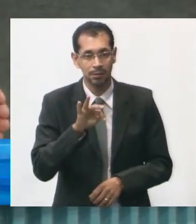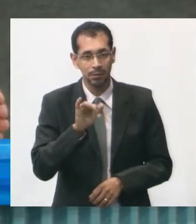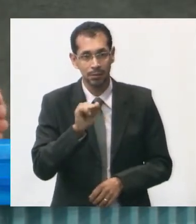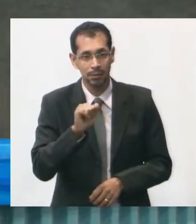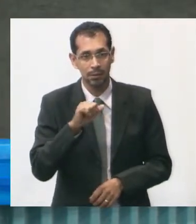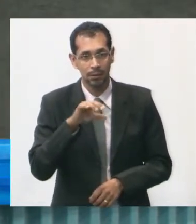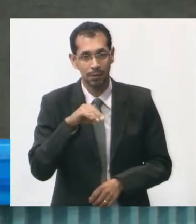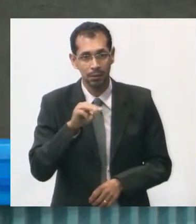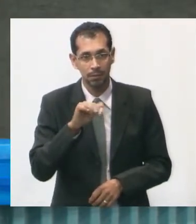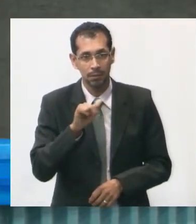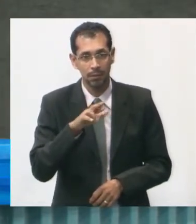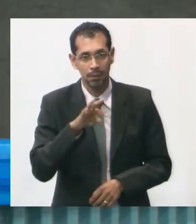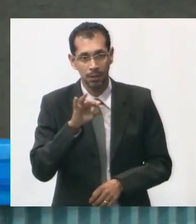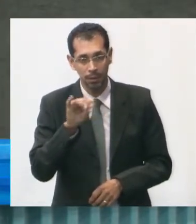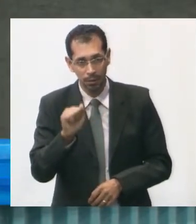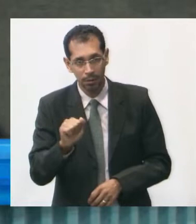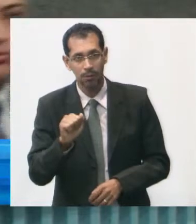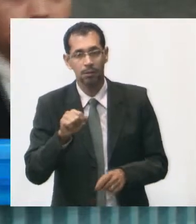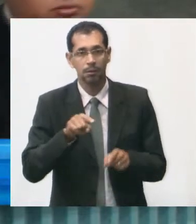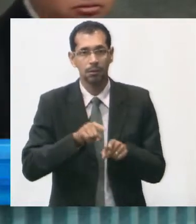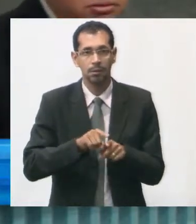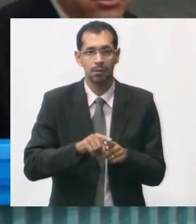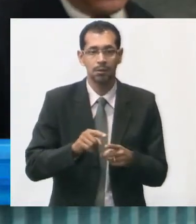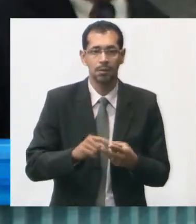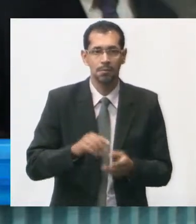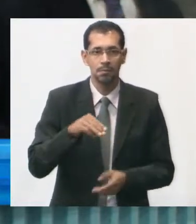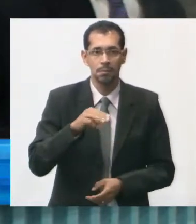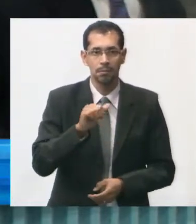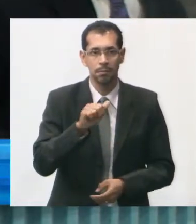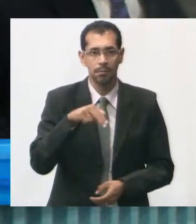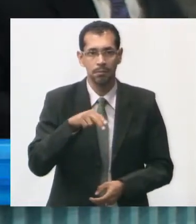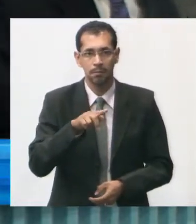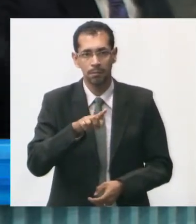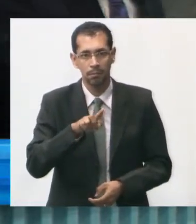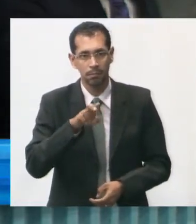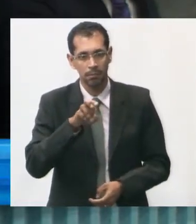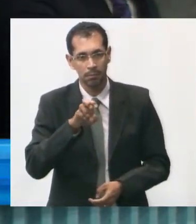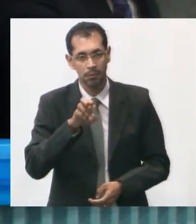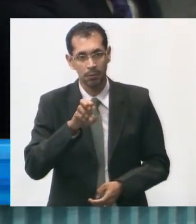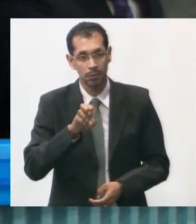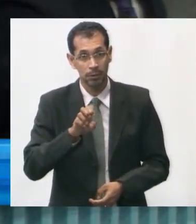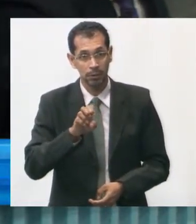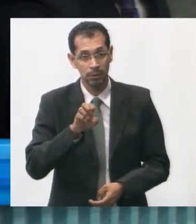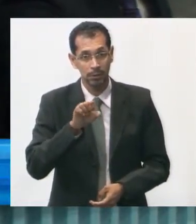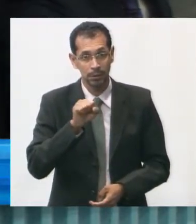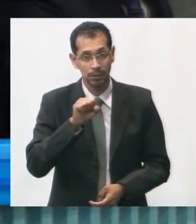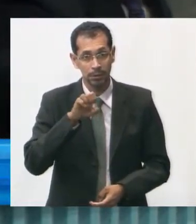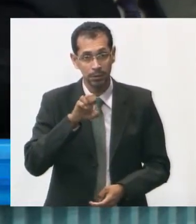d'Arc, Jardim da Penha, Santa Luísa,